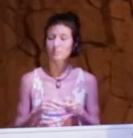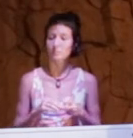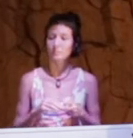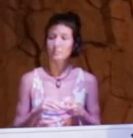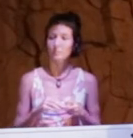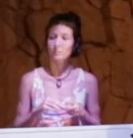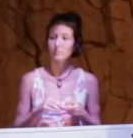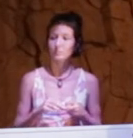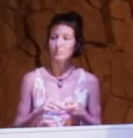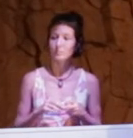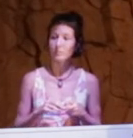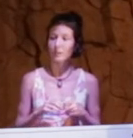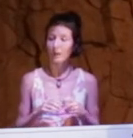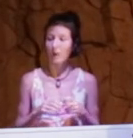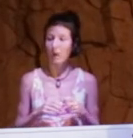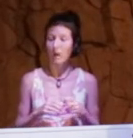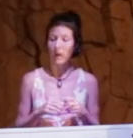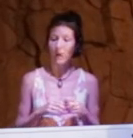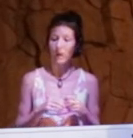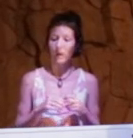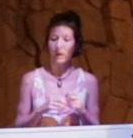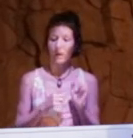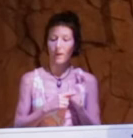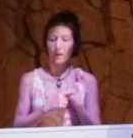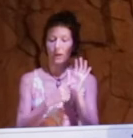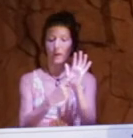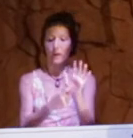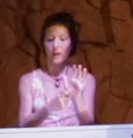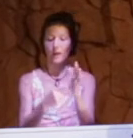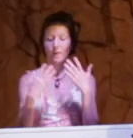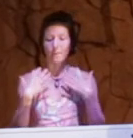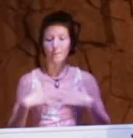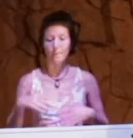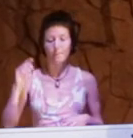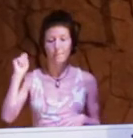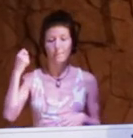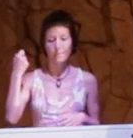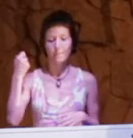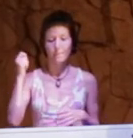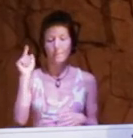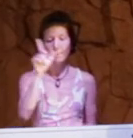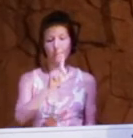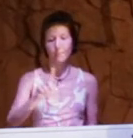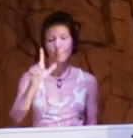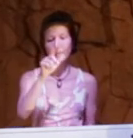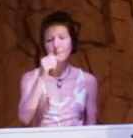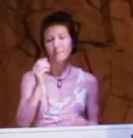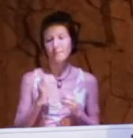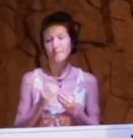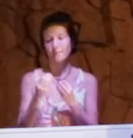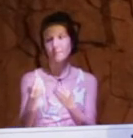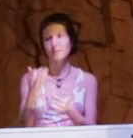corpo negro na literatura infanto-juvenil. E dentro disso, dentro desse recorte já classificado de